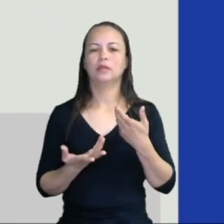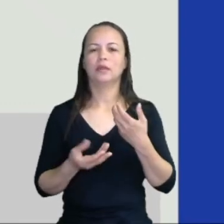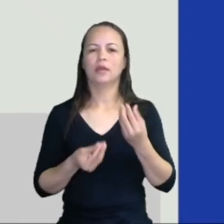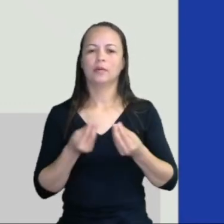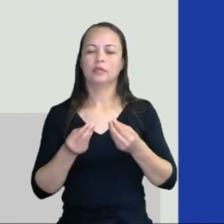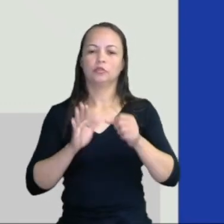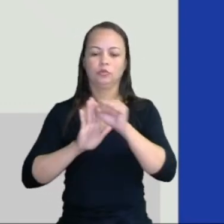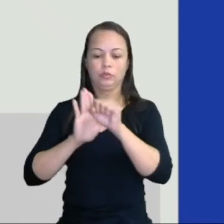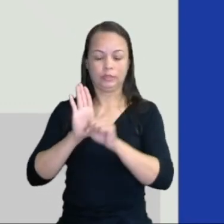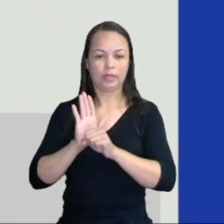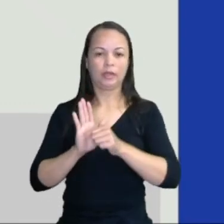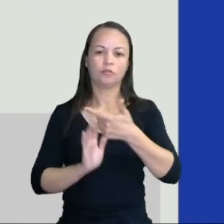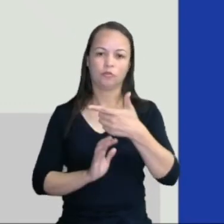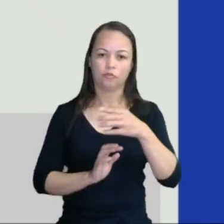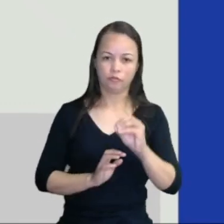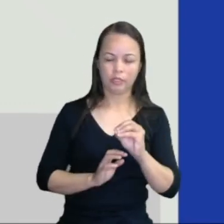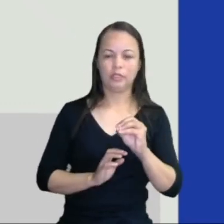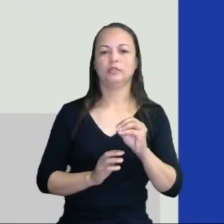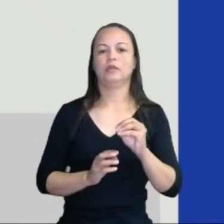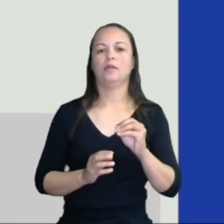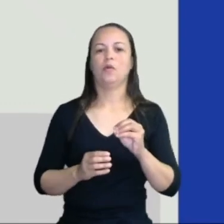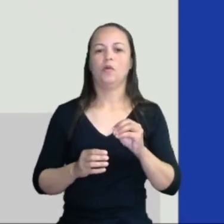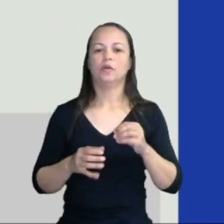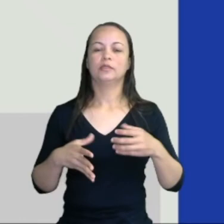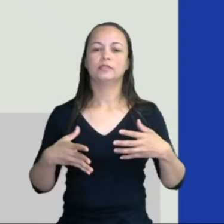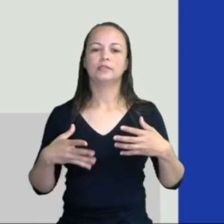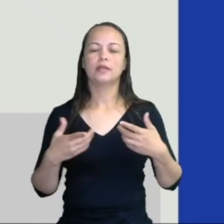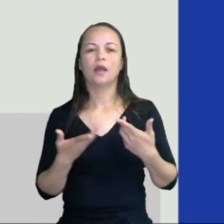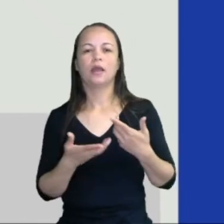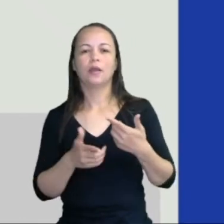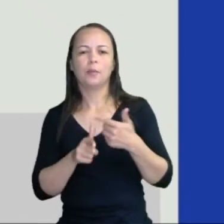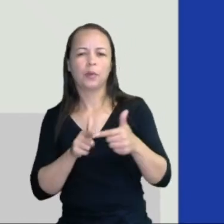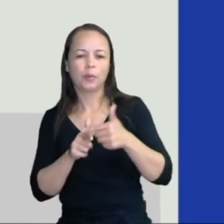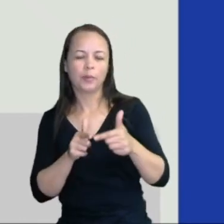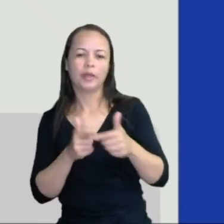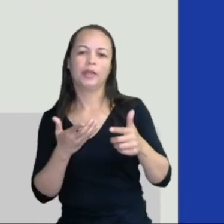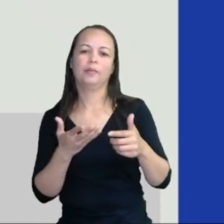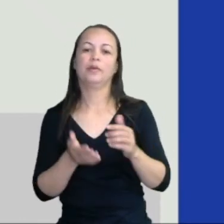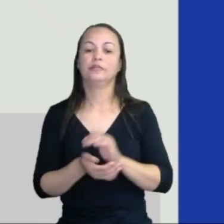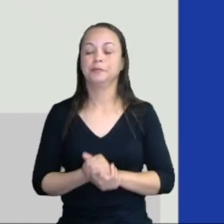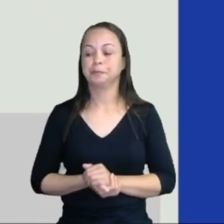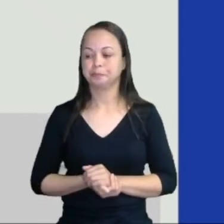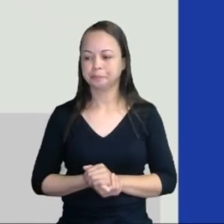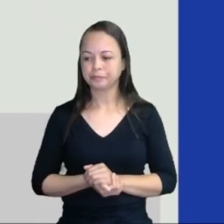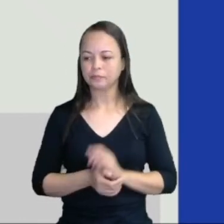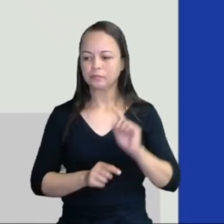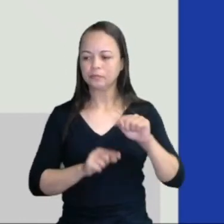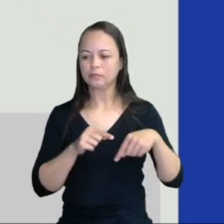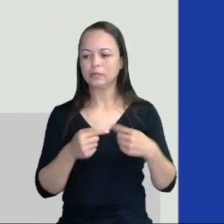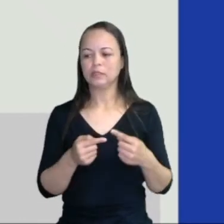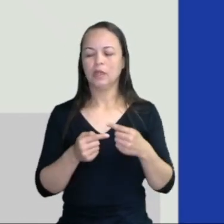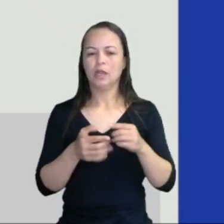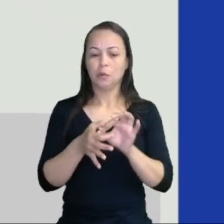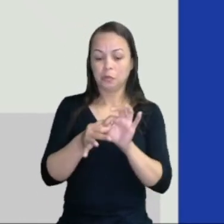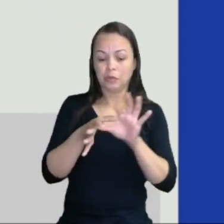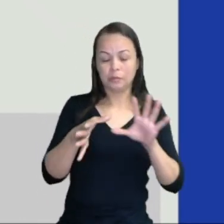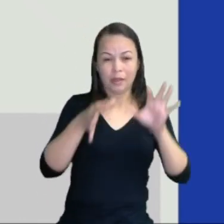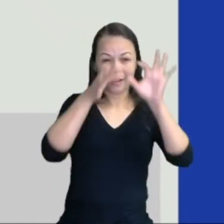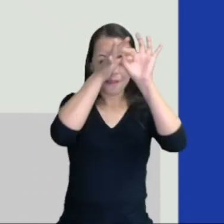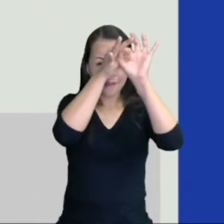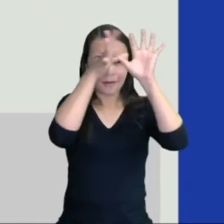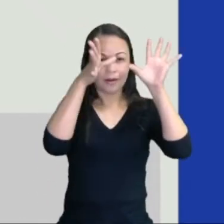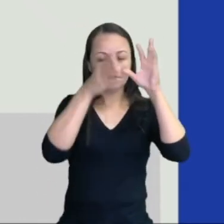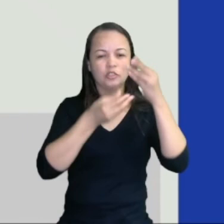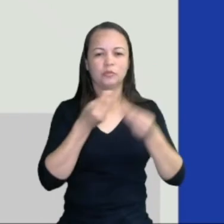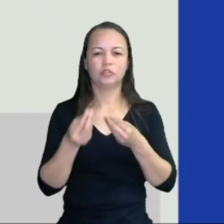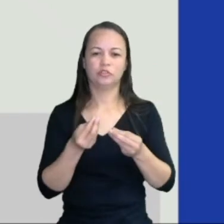no século XX, ali pós a crise de 29, e por fim a gente entende o liberalismo como